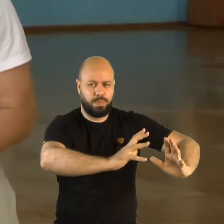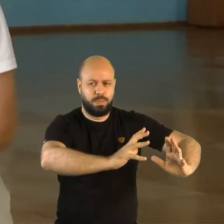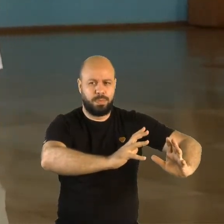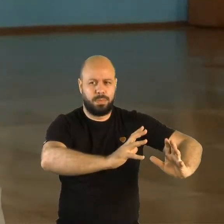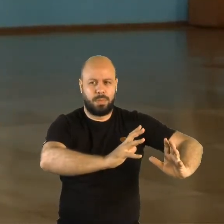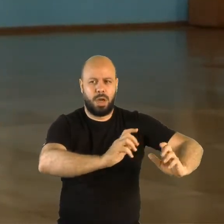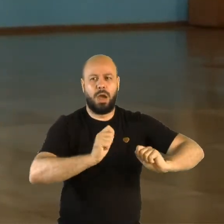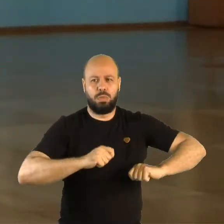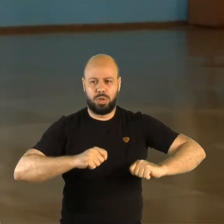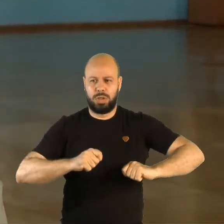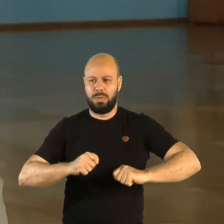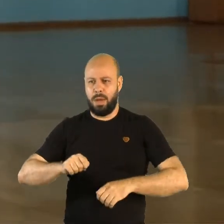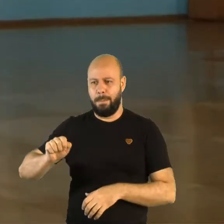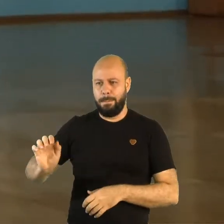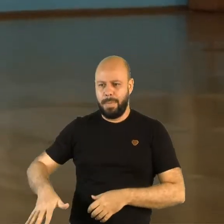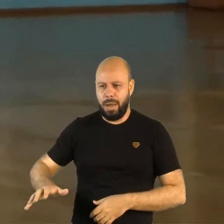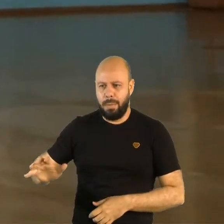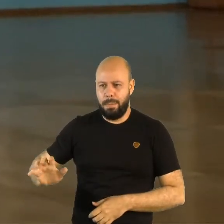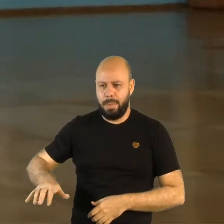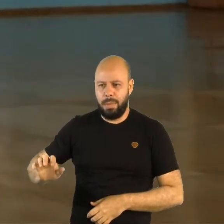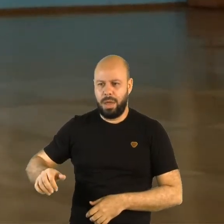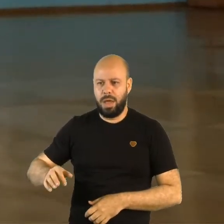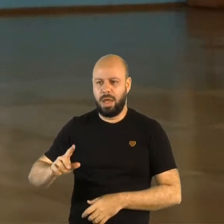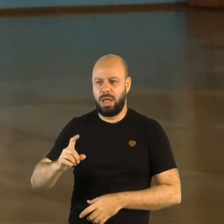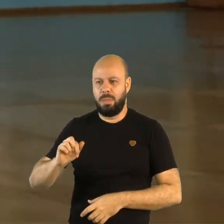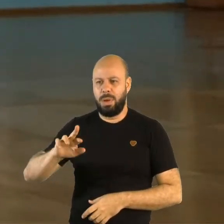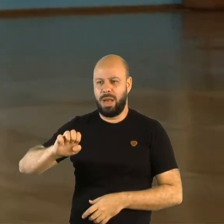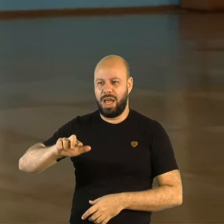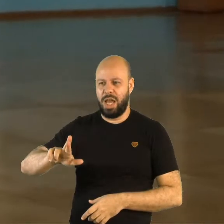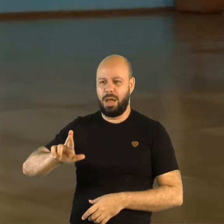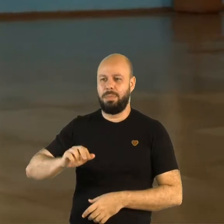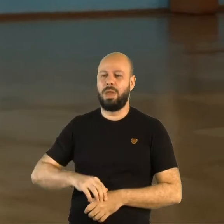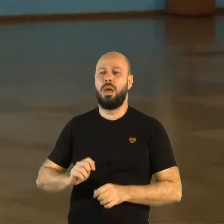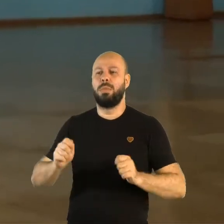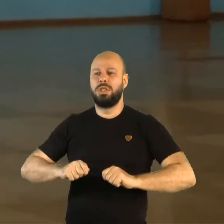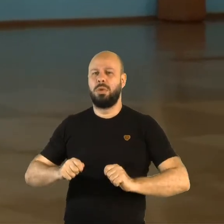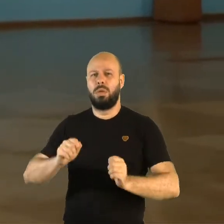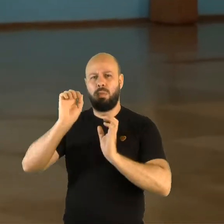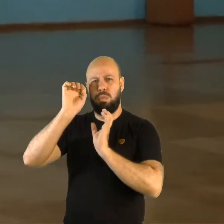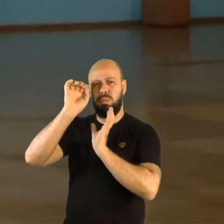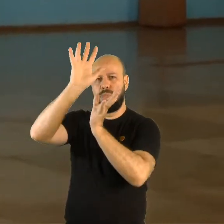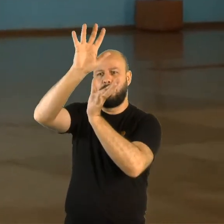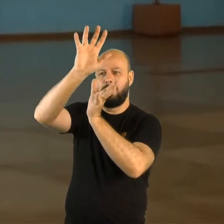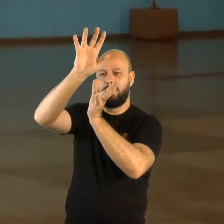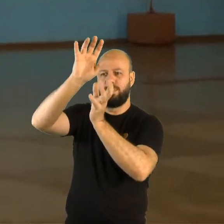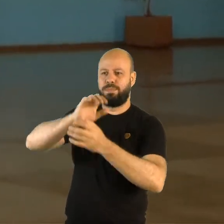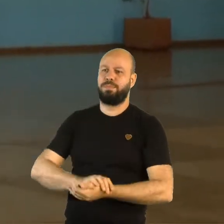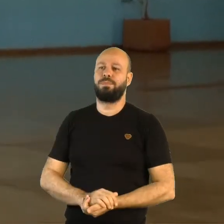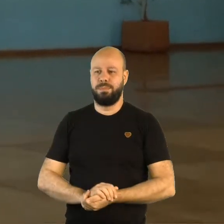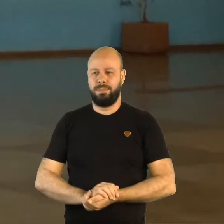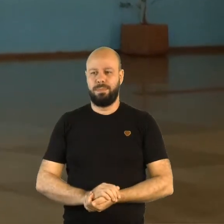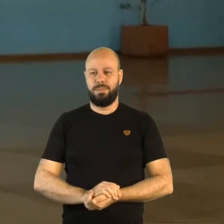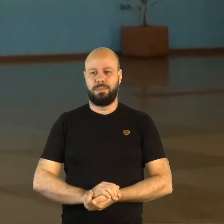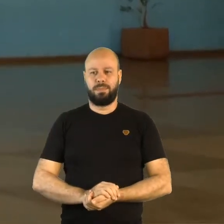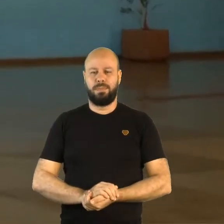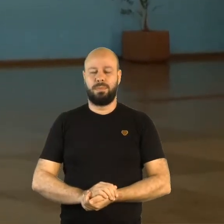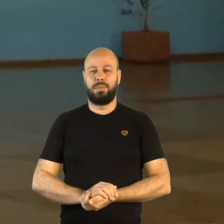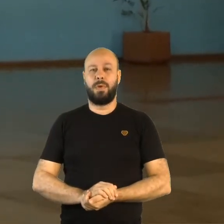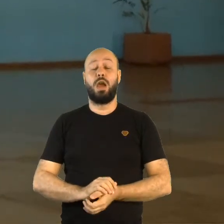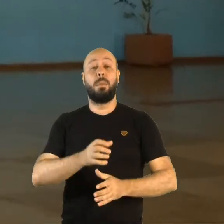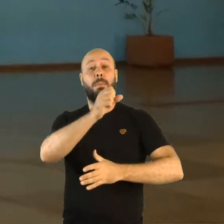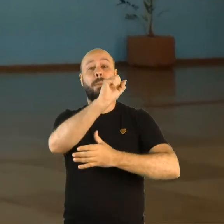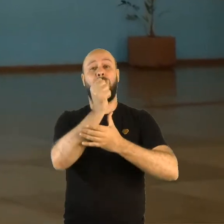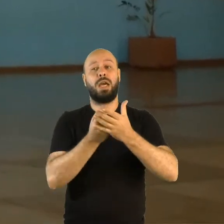bola aonde você pode driblar a bola mas também a porção aonde você pode arremessar a bola o